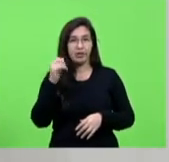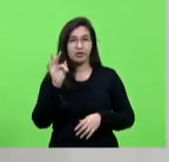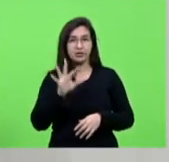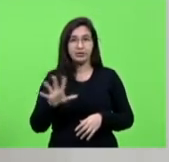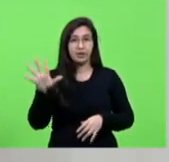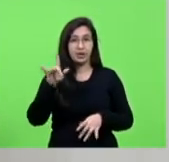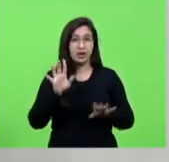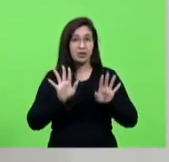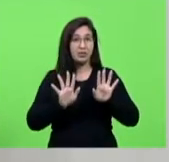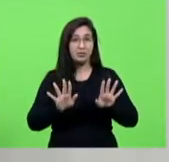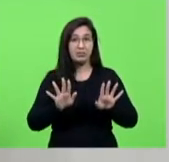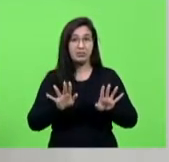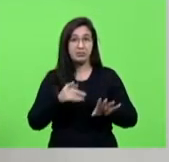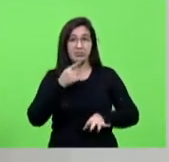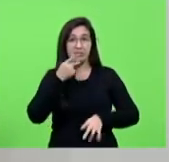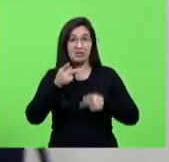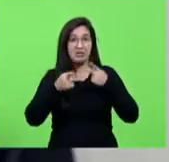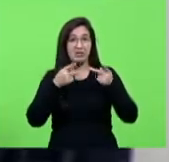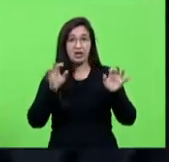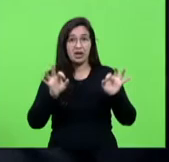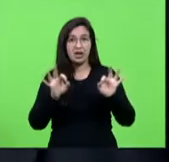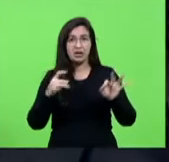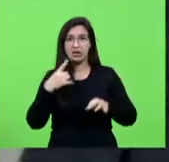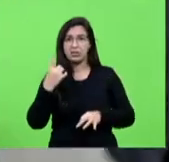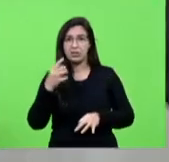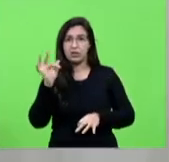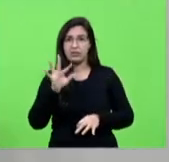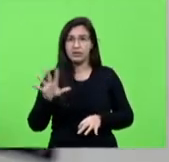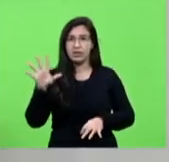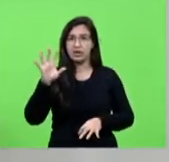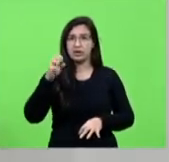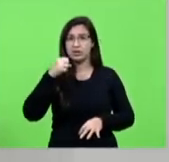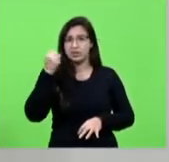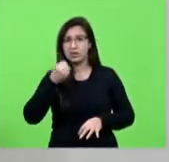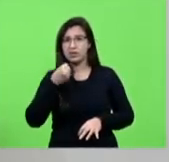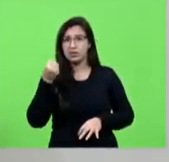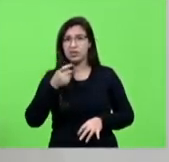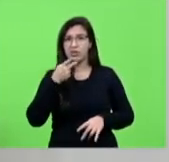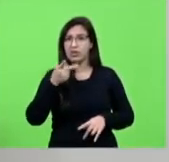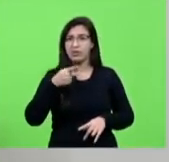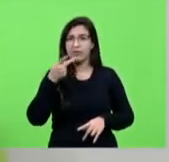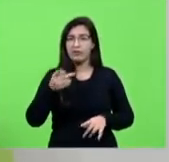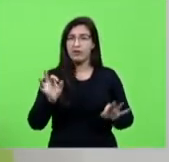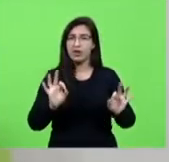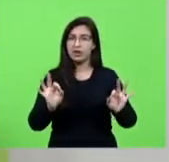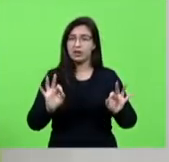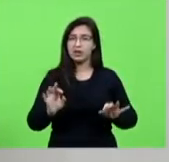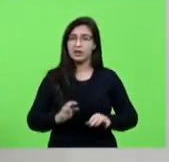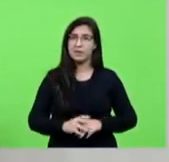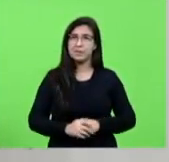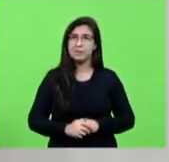fala nada. Cadê os deputados federais, os senadores, para ao menos